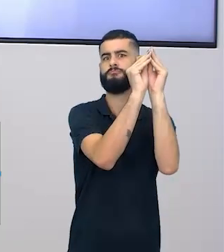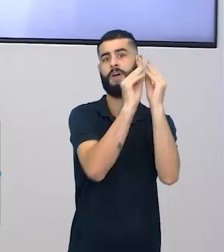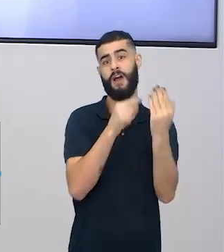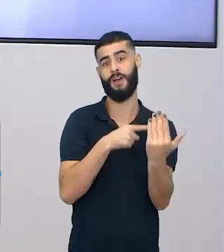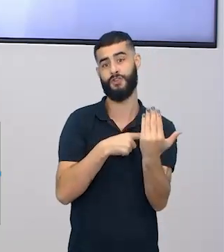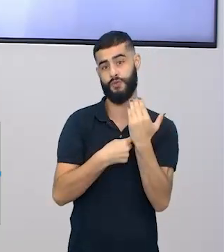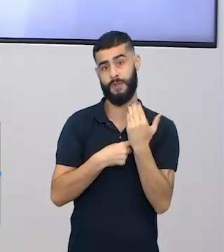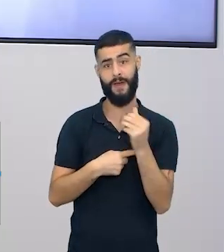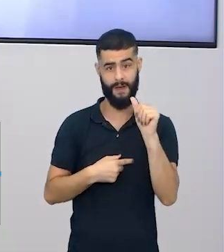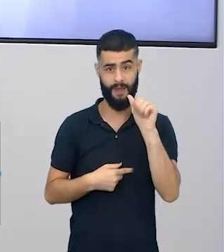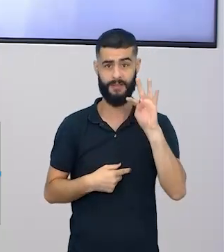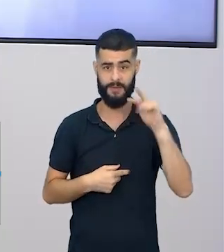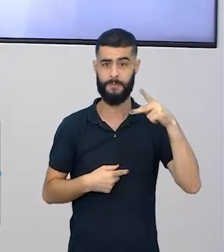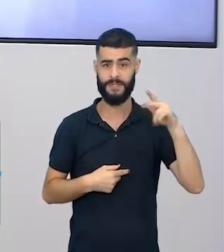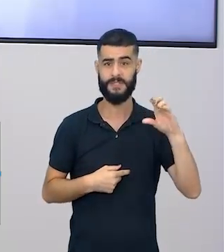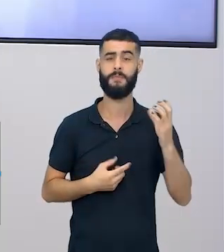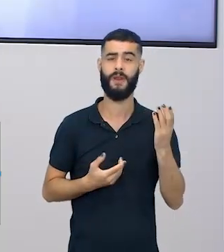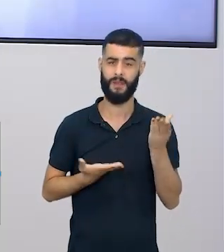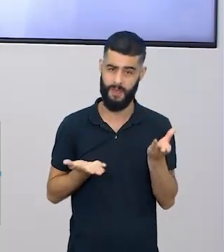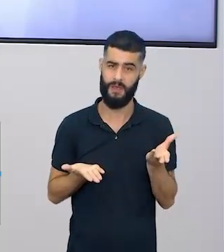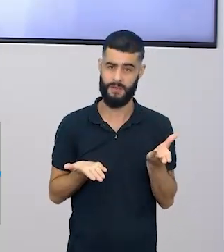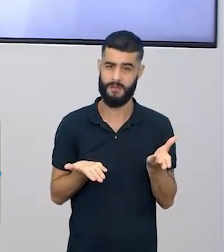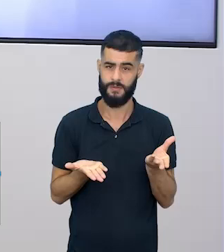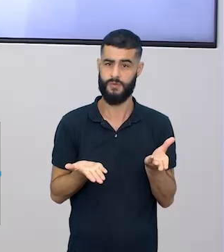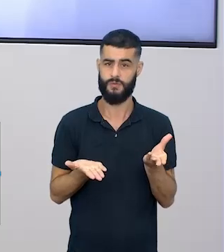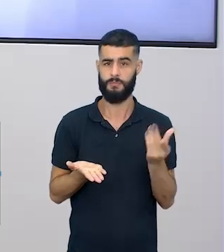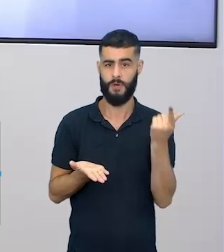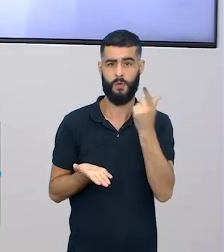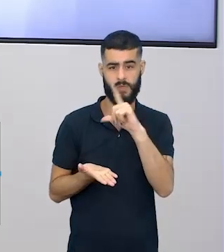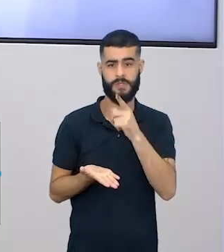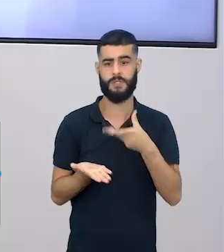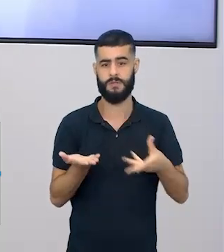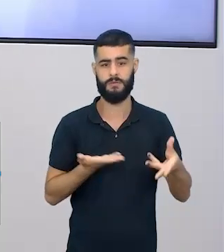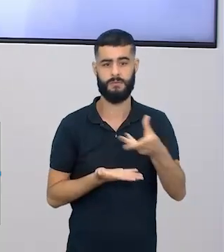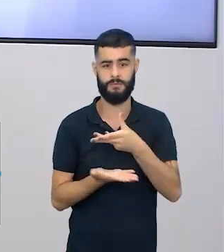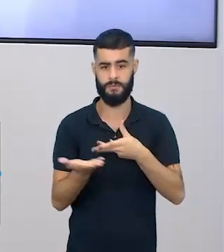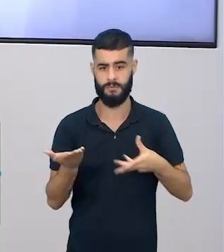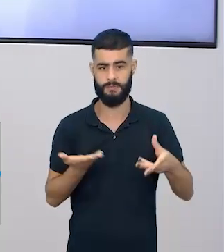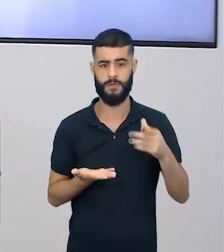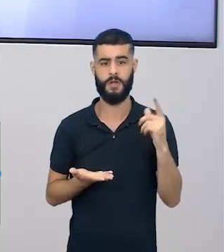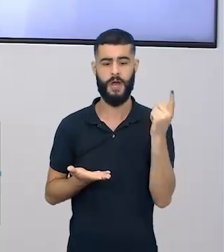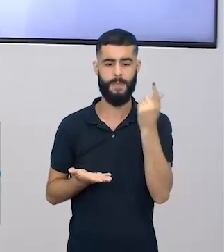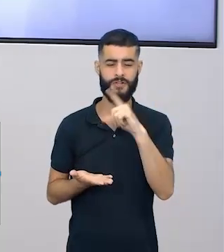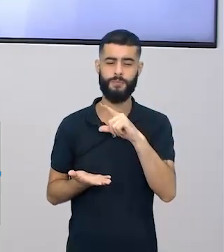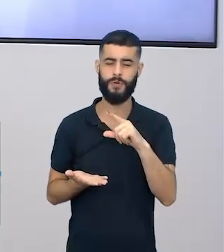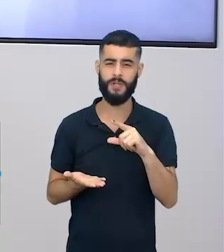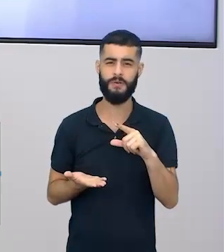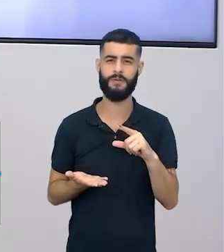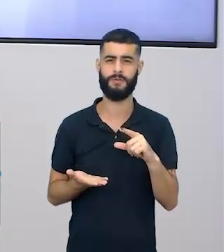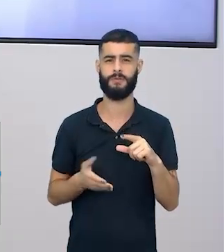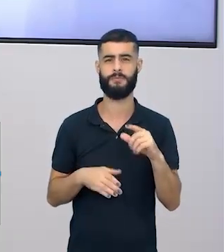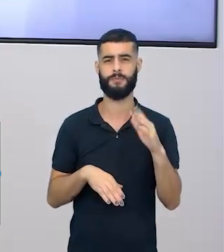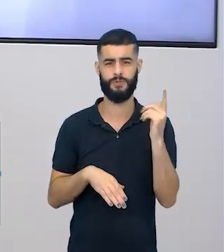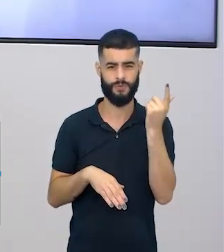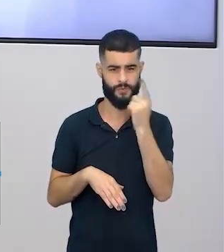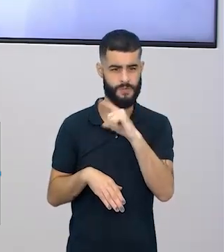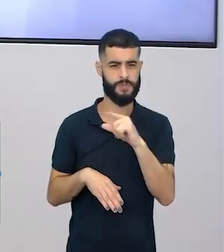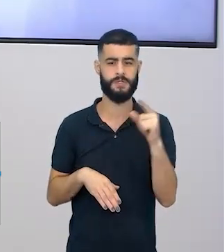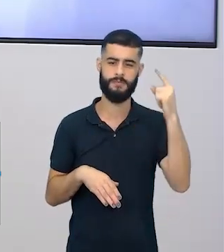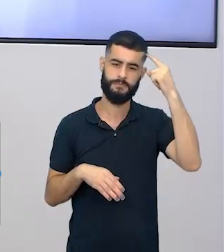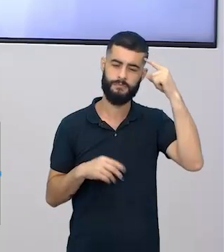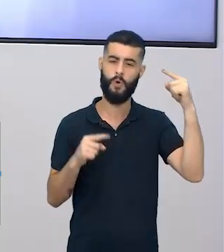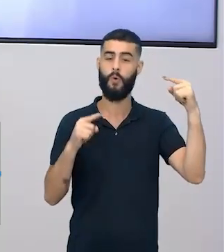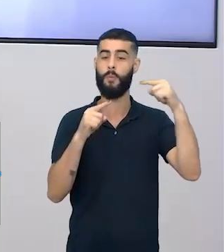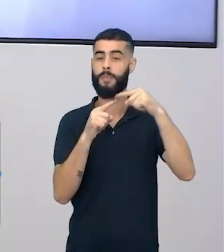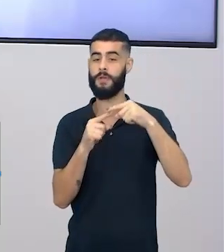eles servem também para que a gente possa, colocando, por exemplo, pontos relacionado às formações